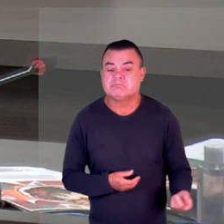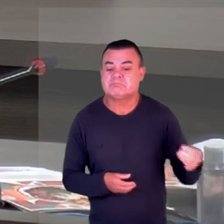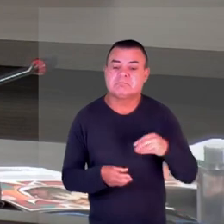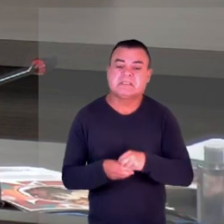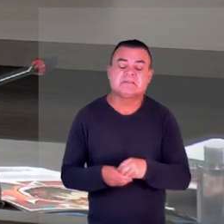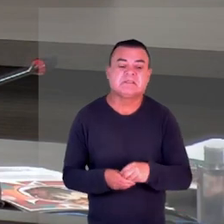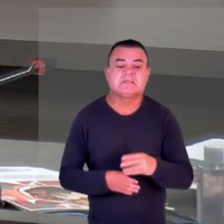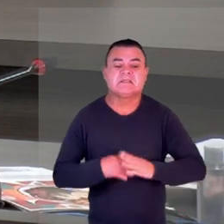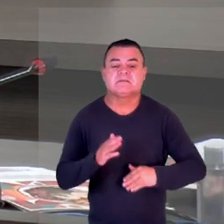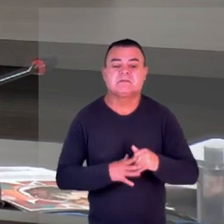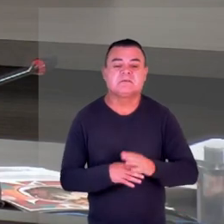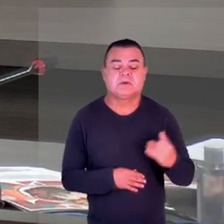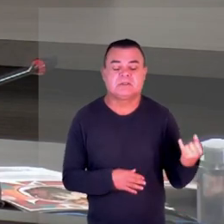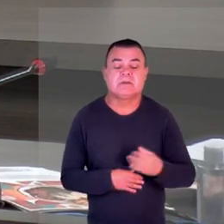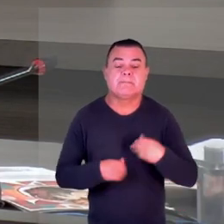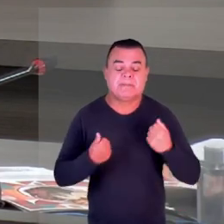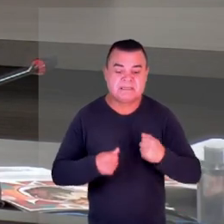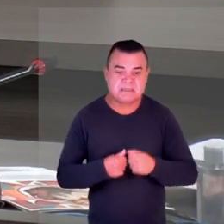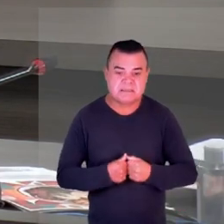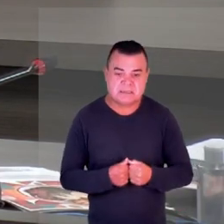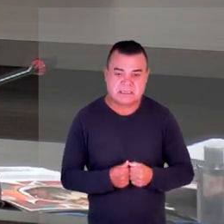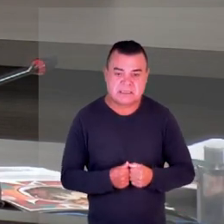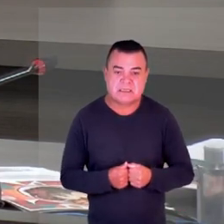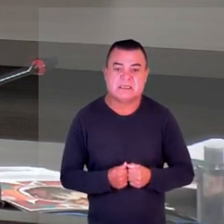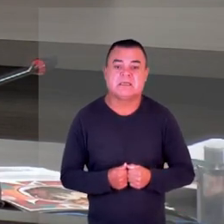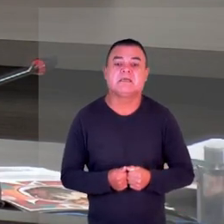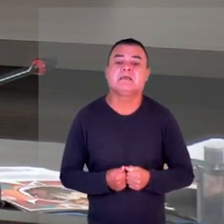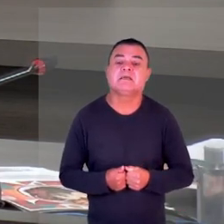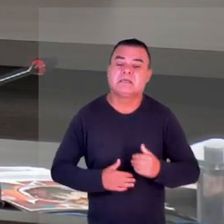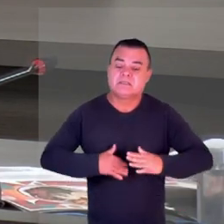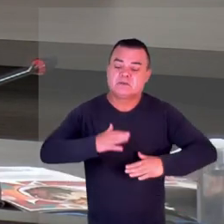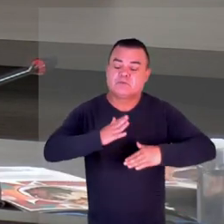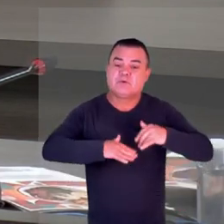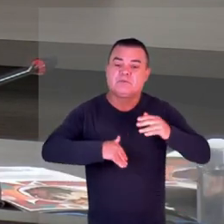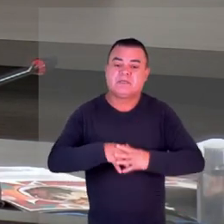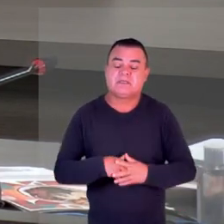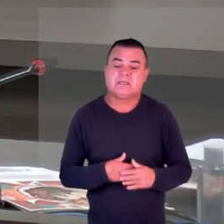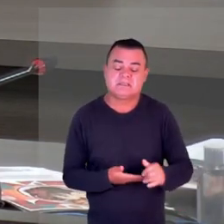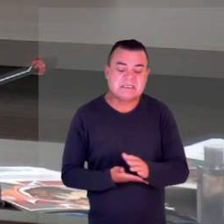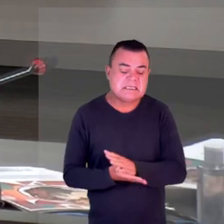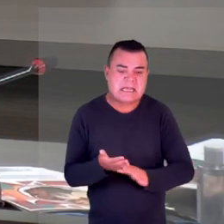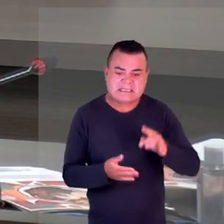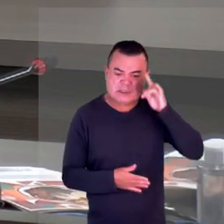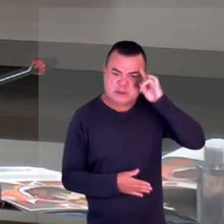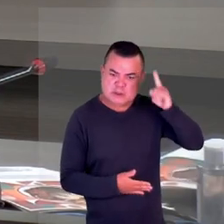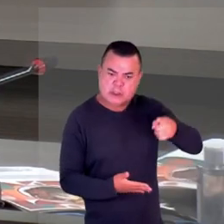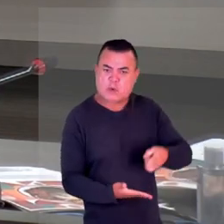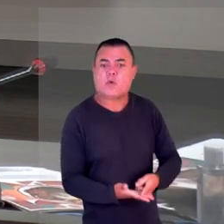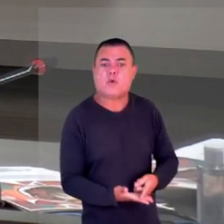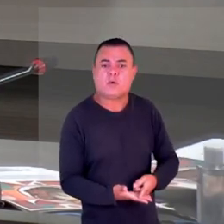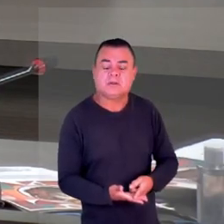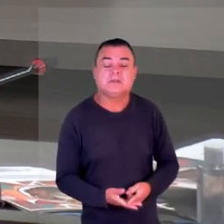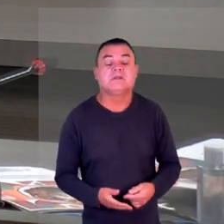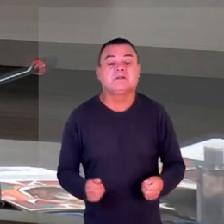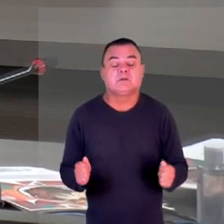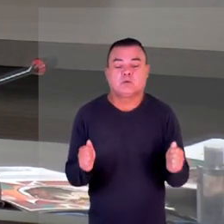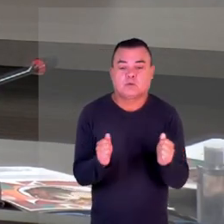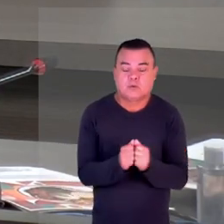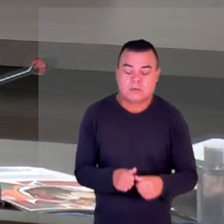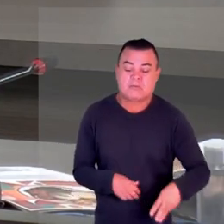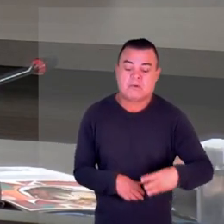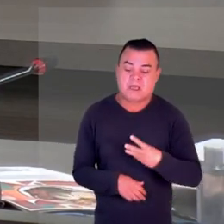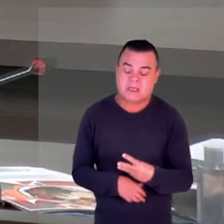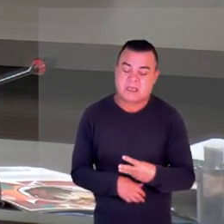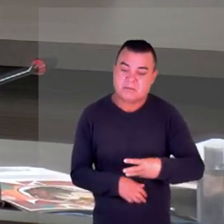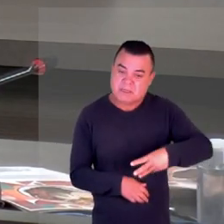elas devem ser atuadas sem tanto Rigor nos limites e de uma forma conjunta tanto com com o mpt com MPF